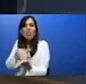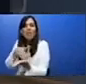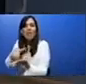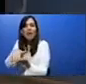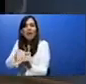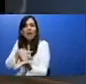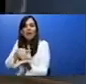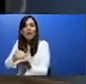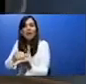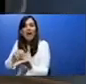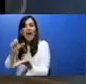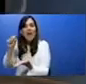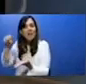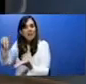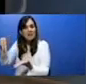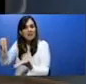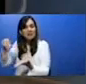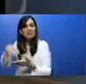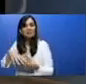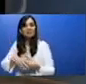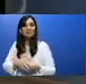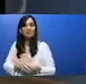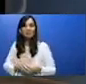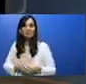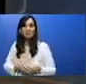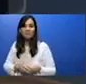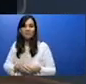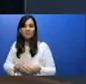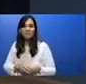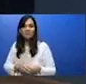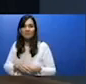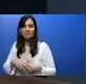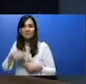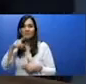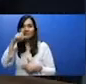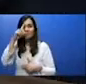Manteiga, com N, ó, porque vem o T do tatu.